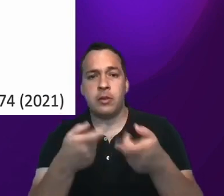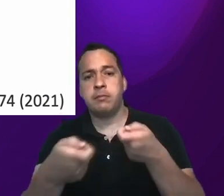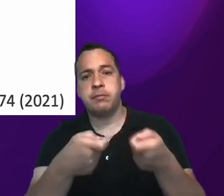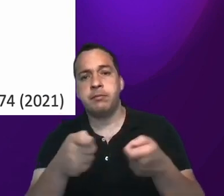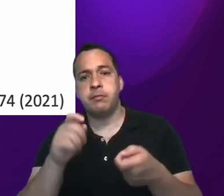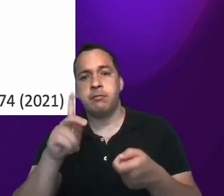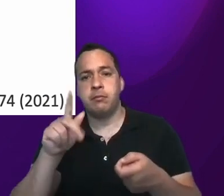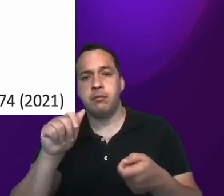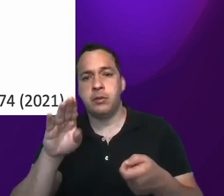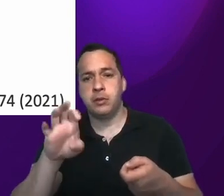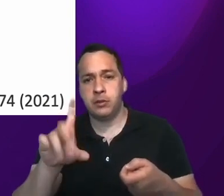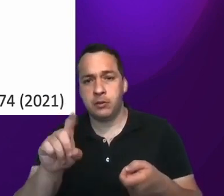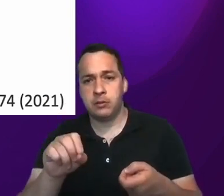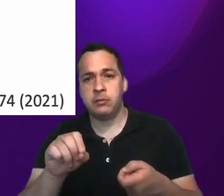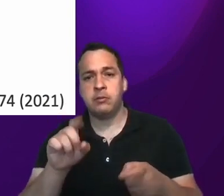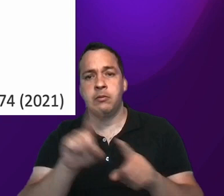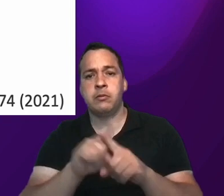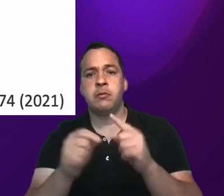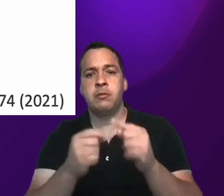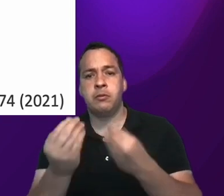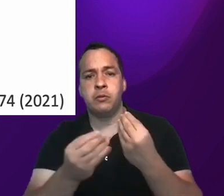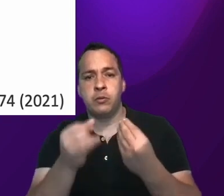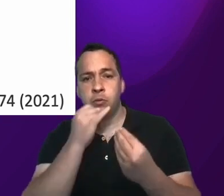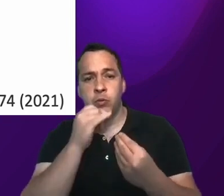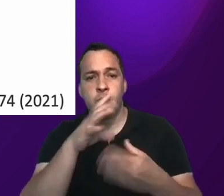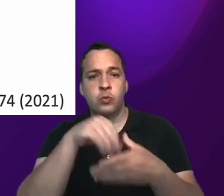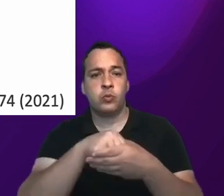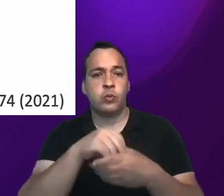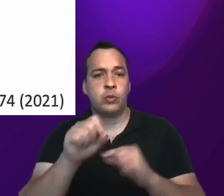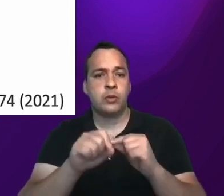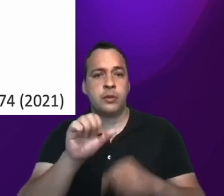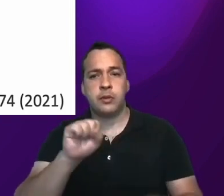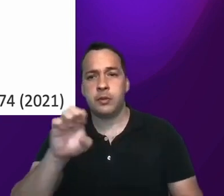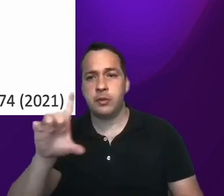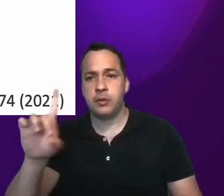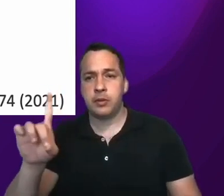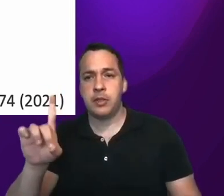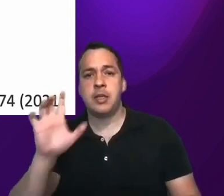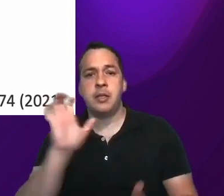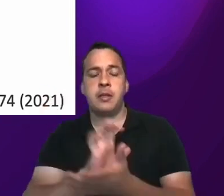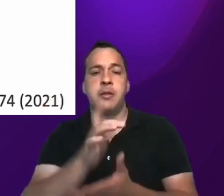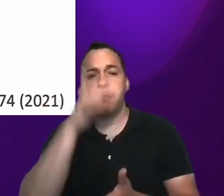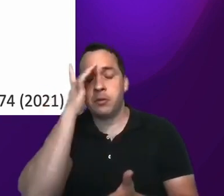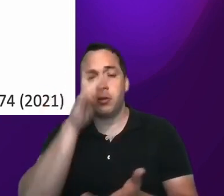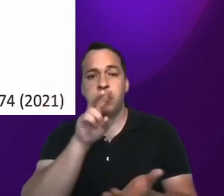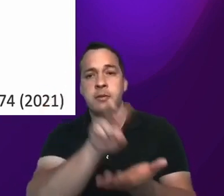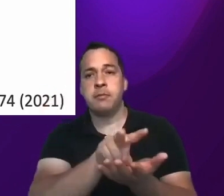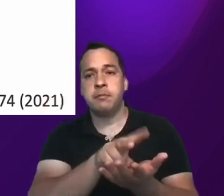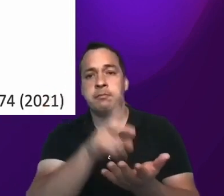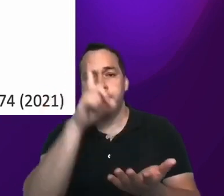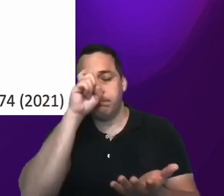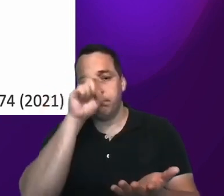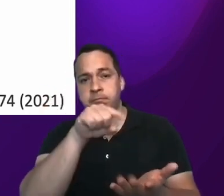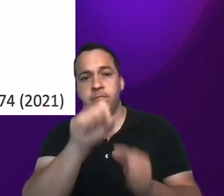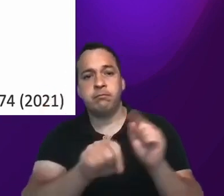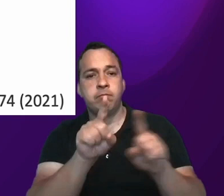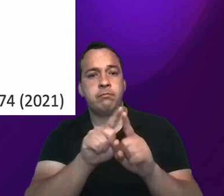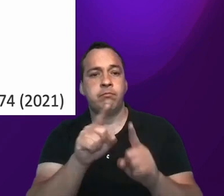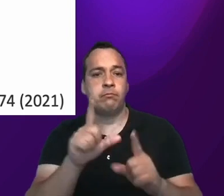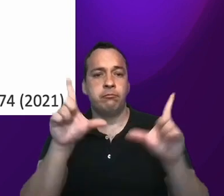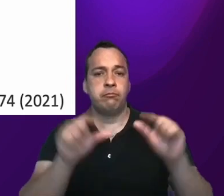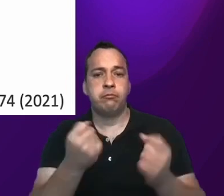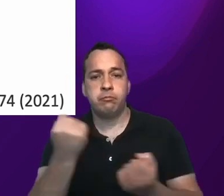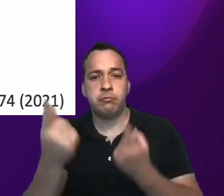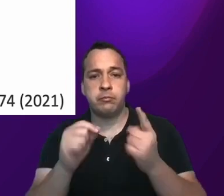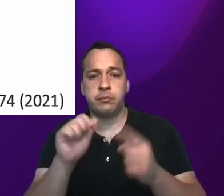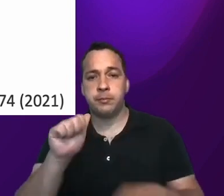também, em SLED, né, nos pacientes de UTI. Também randomizou para 25% albumina e